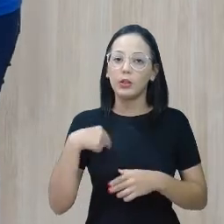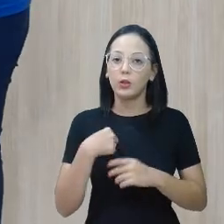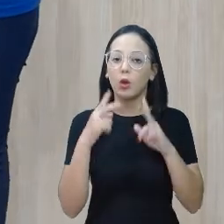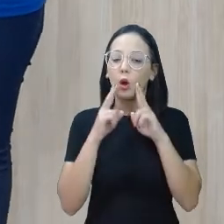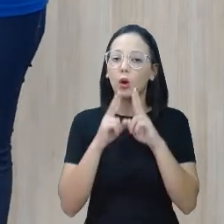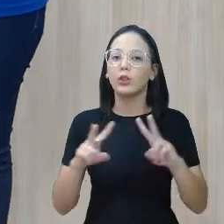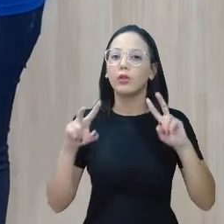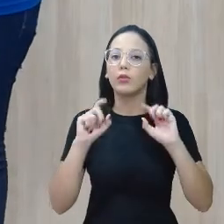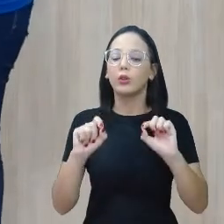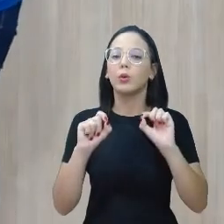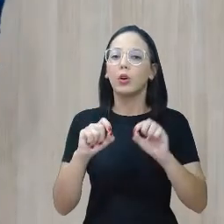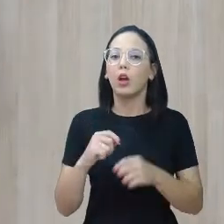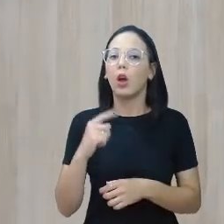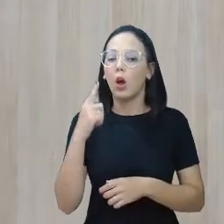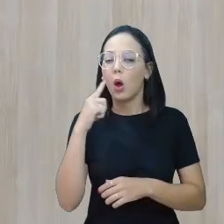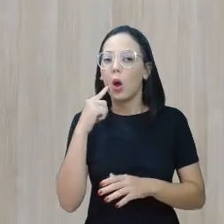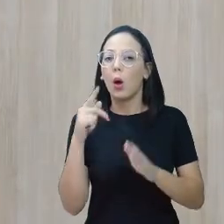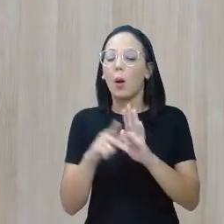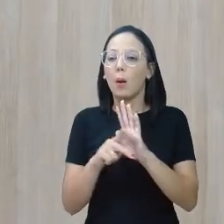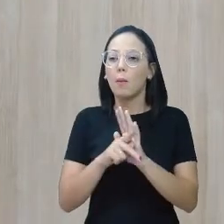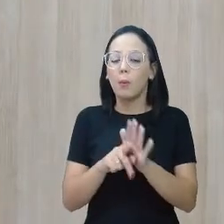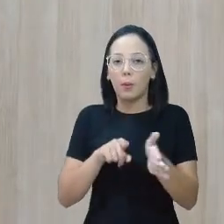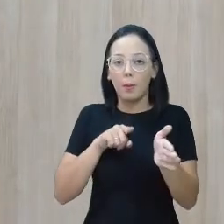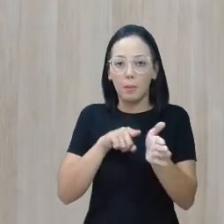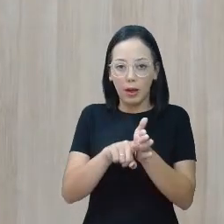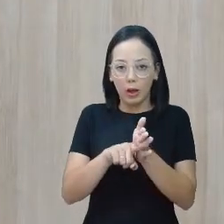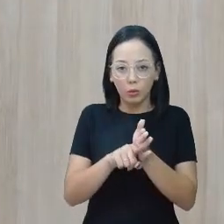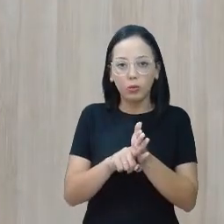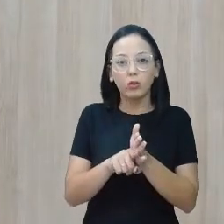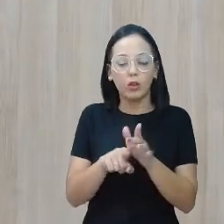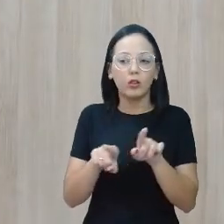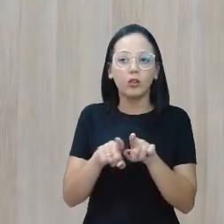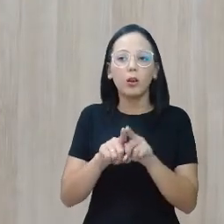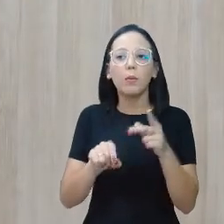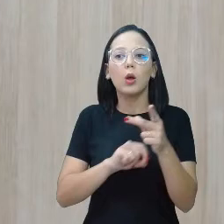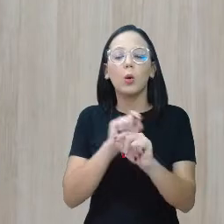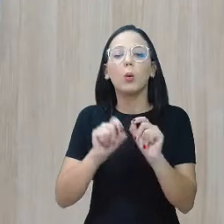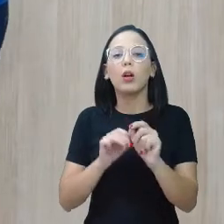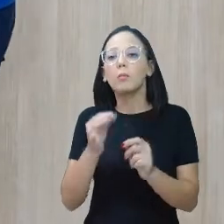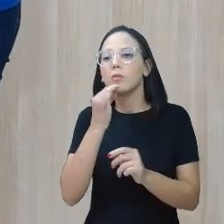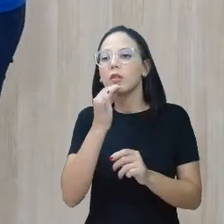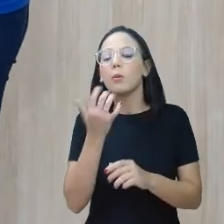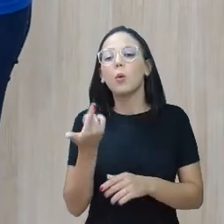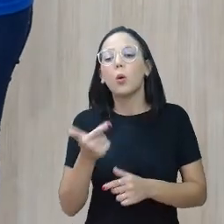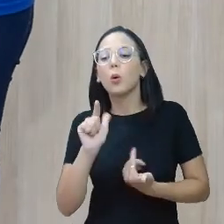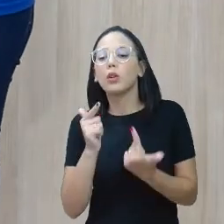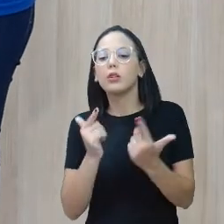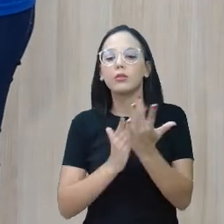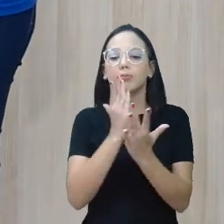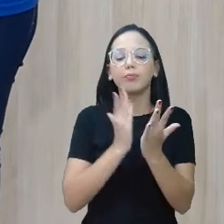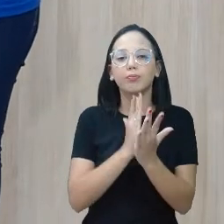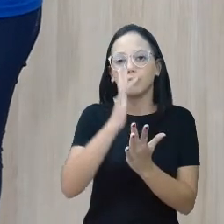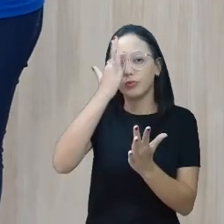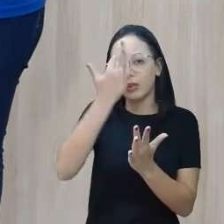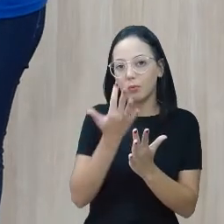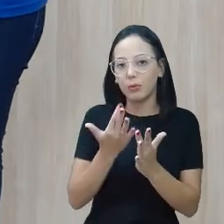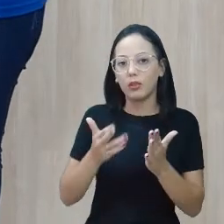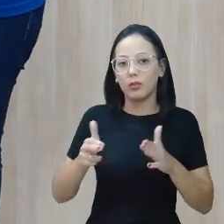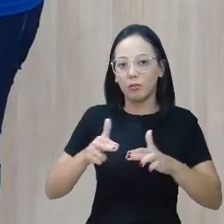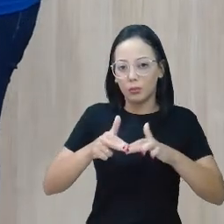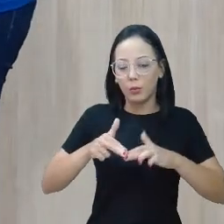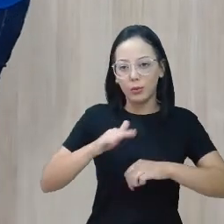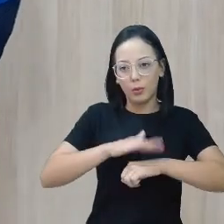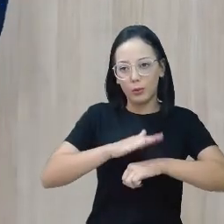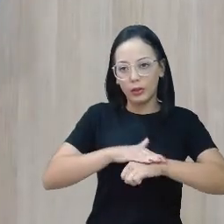tanto a ideia da pergunta, que era o tempo para piscar junto novamente, quanto tirar outras conclusões a partir dessa situação, tá